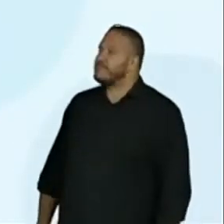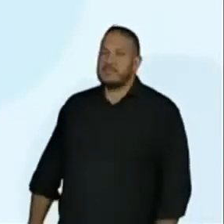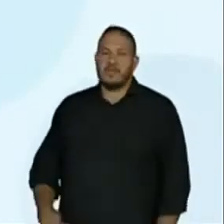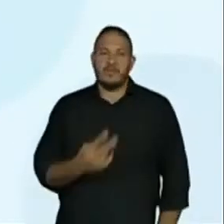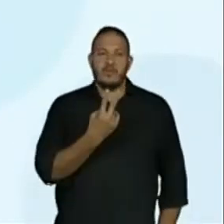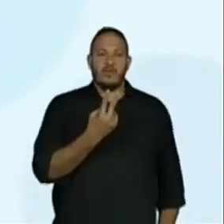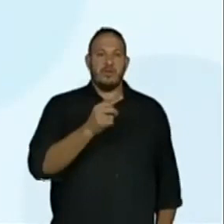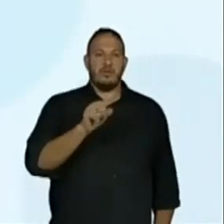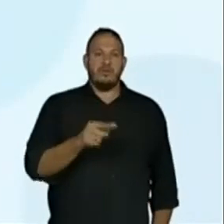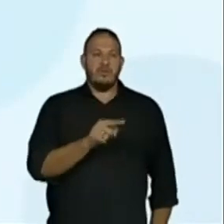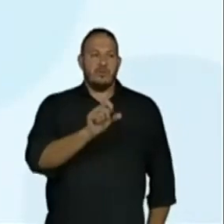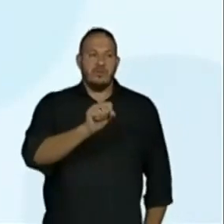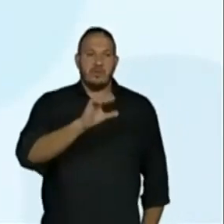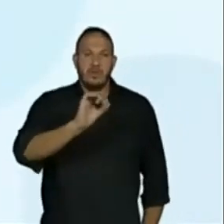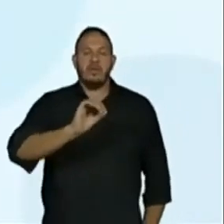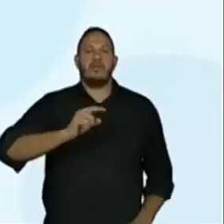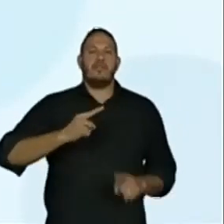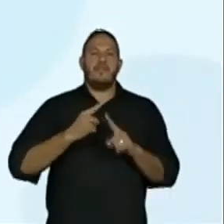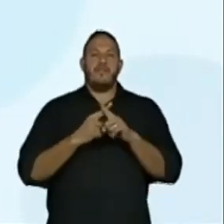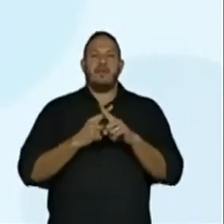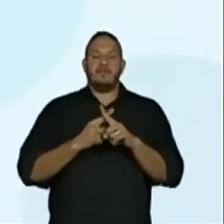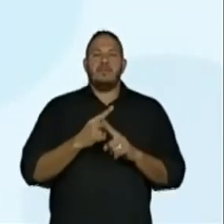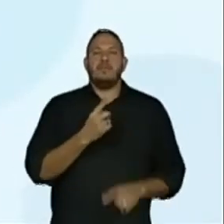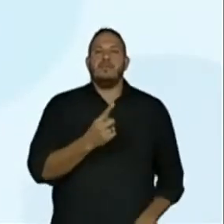vezes 12.